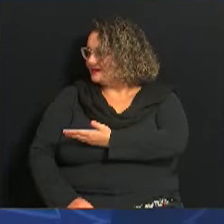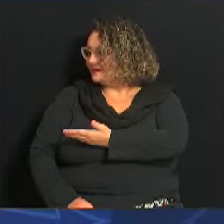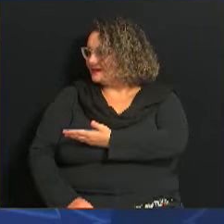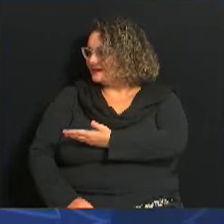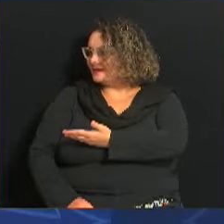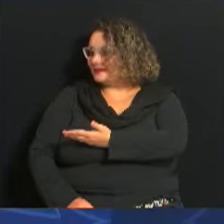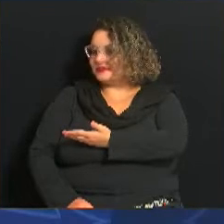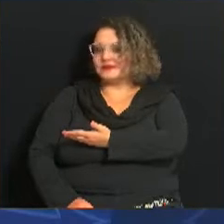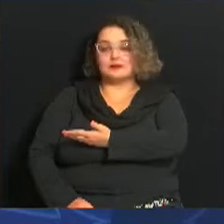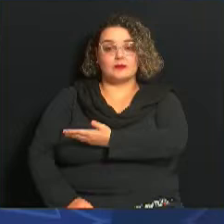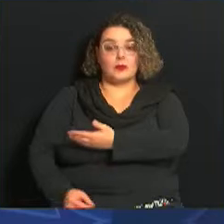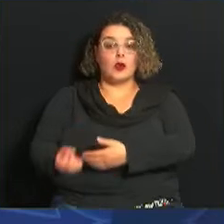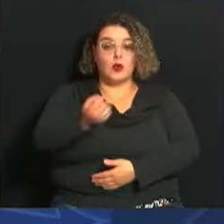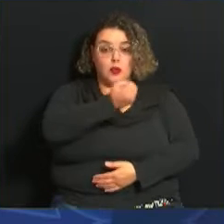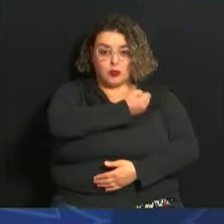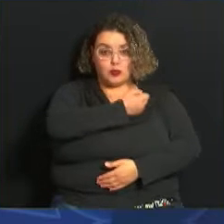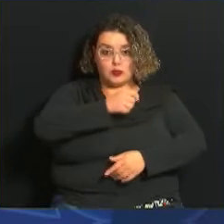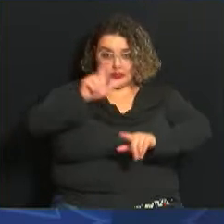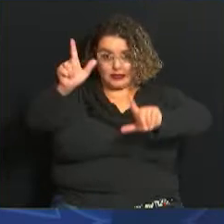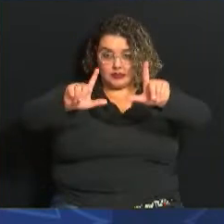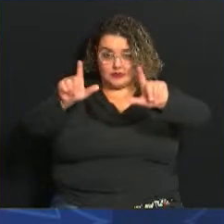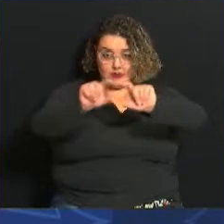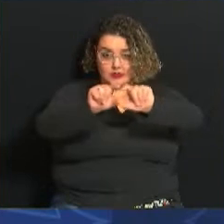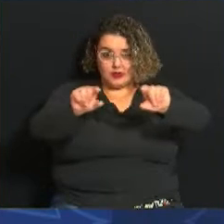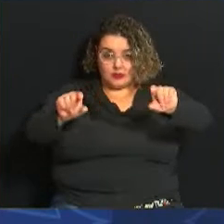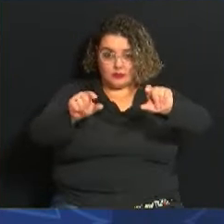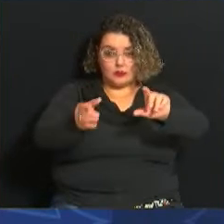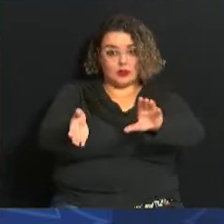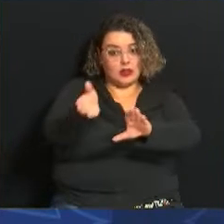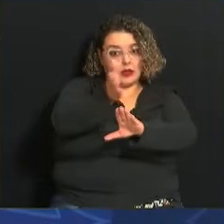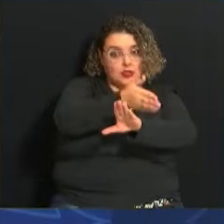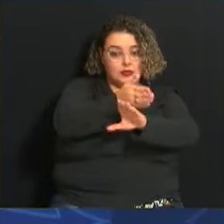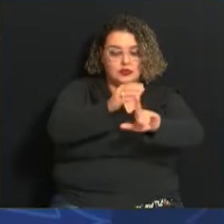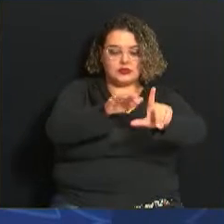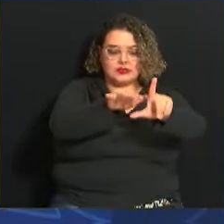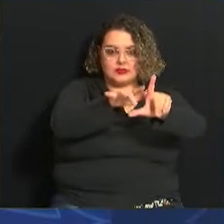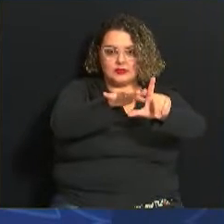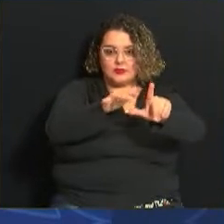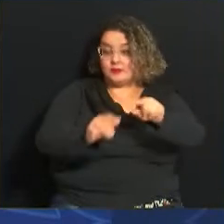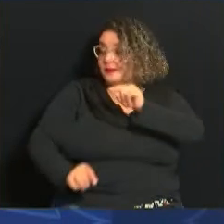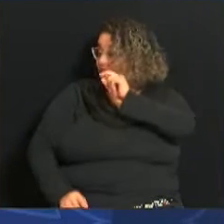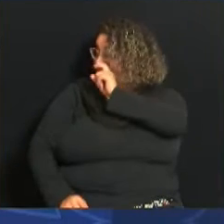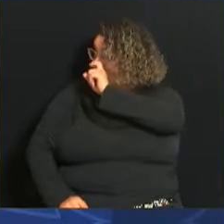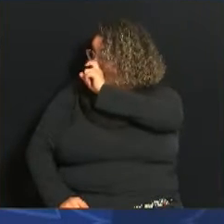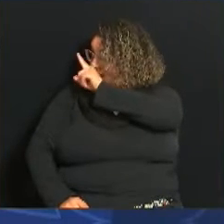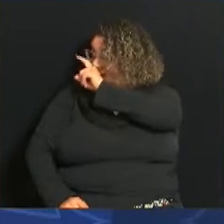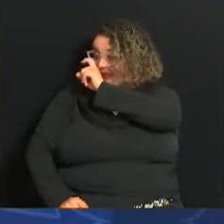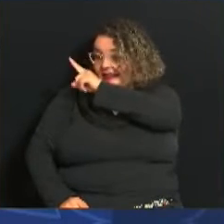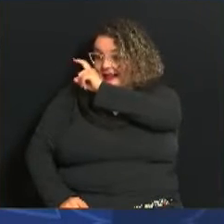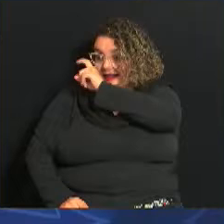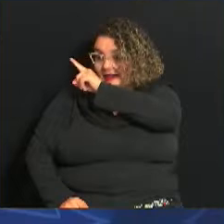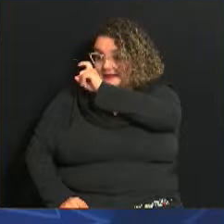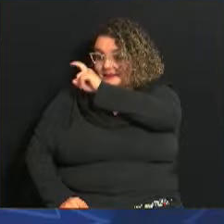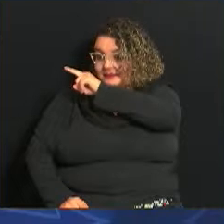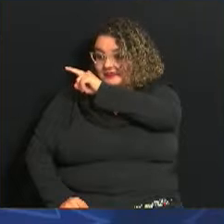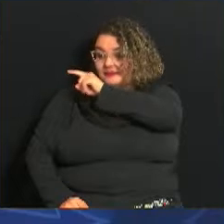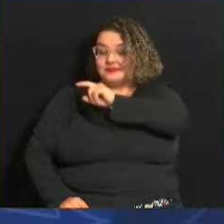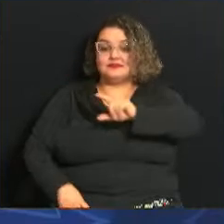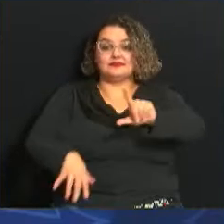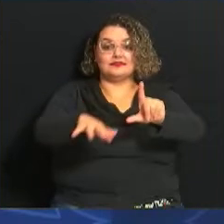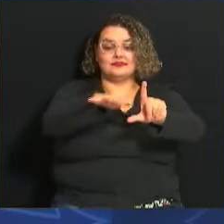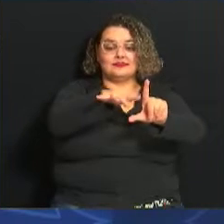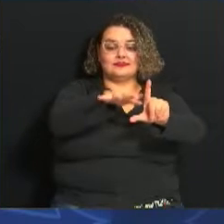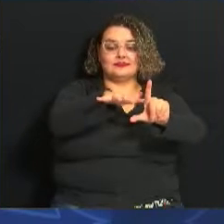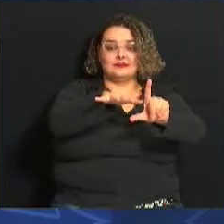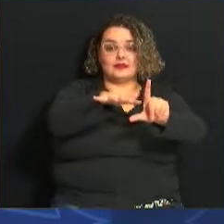978293776. O número apareceu aí na sua tela um pouquinho antes, olha só, estou apontando aqui, ó. Tem o nosso QR Code. Como é que ele funciona? Tá com o